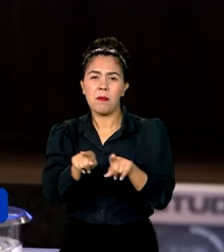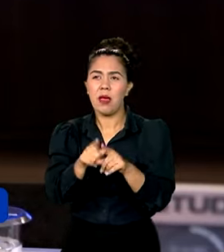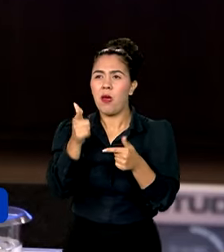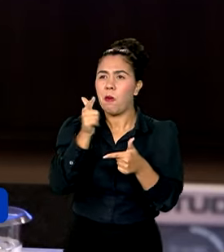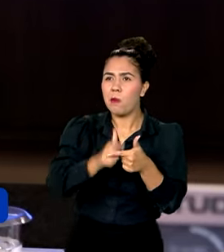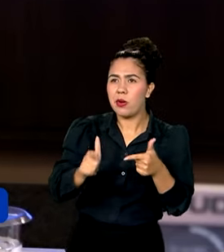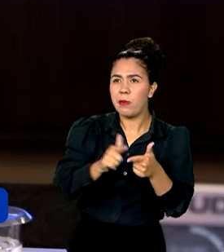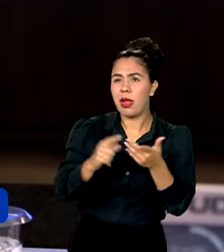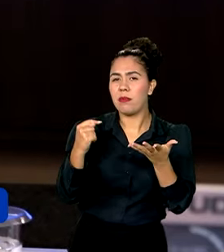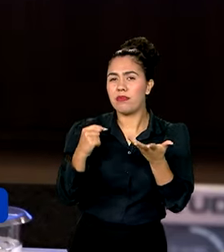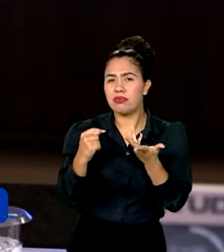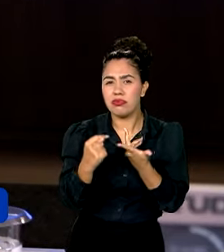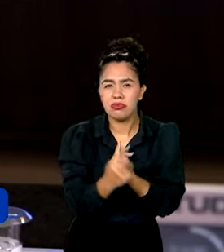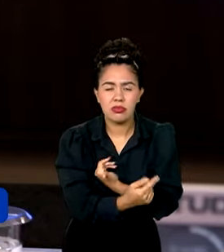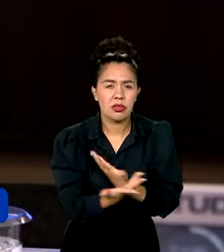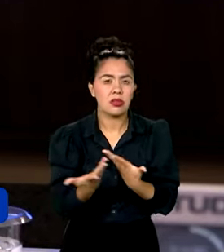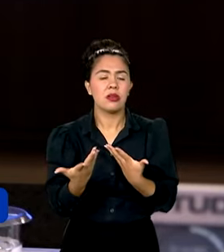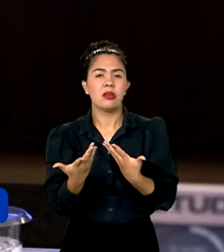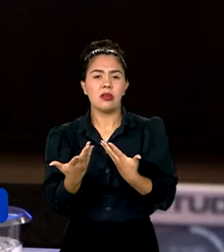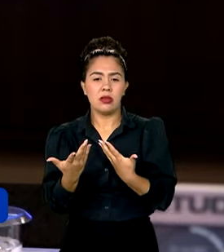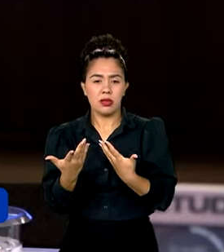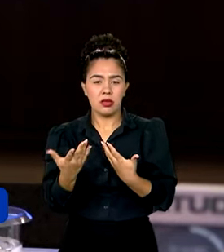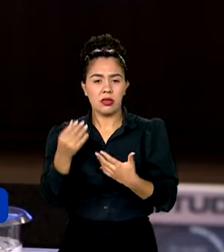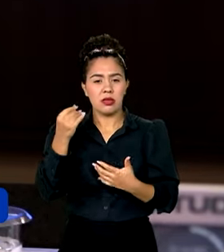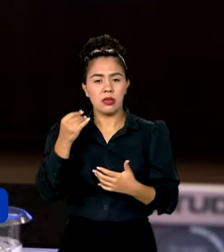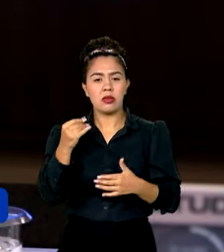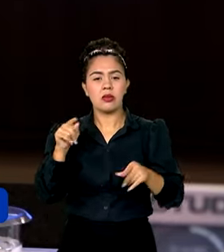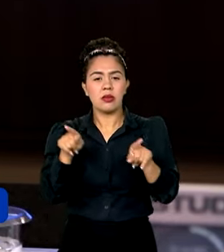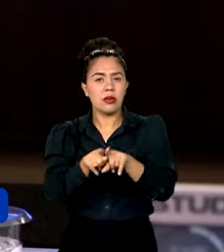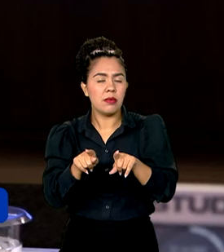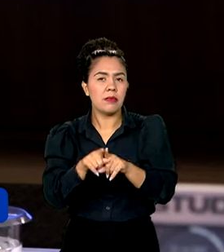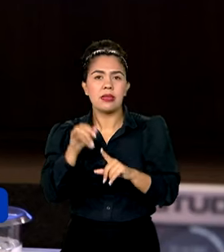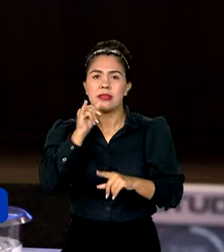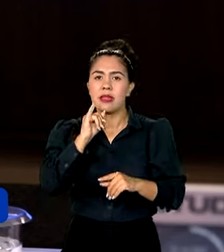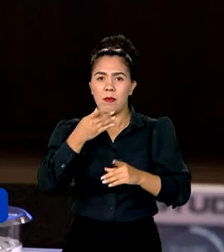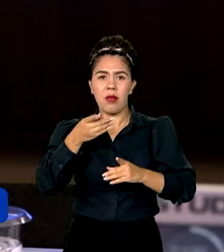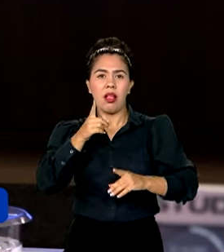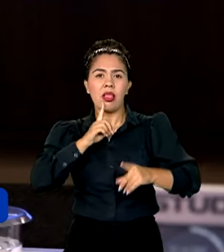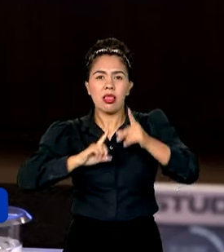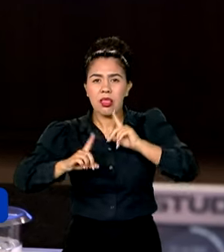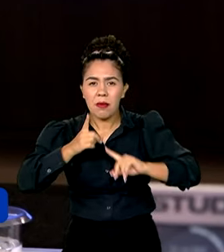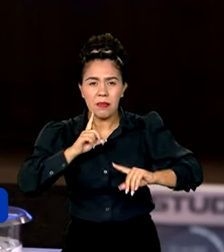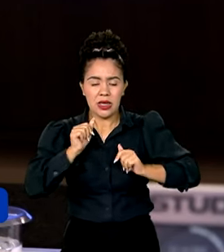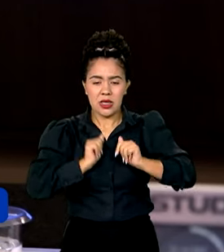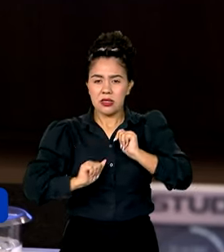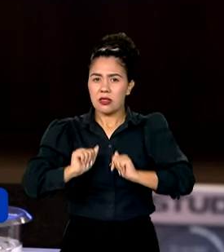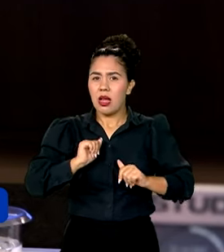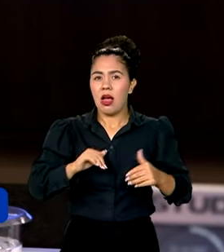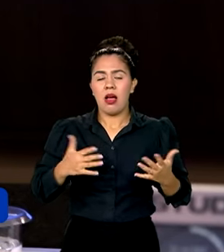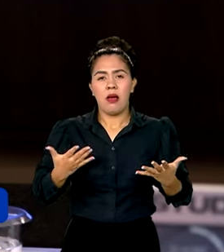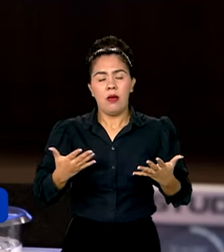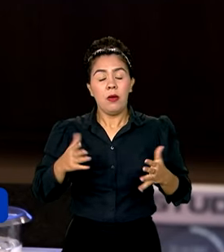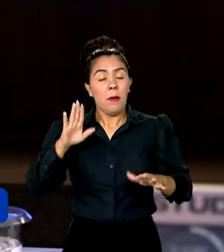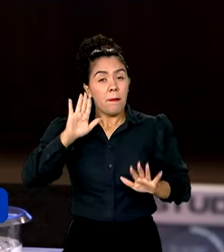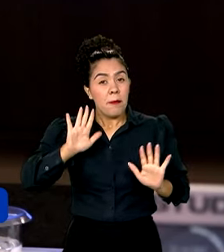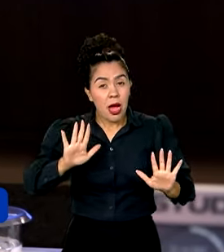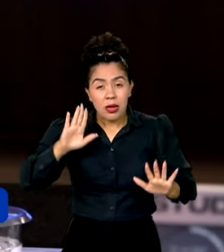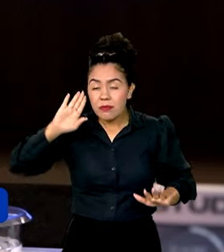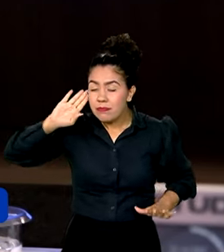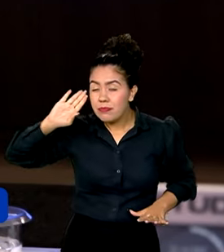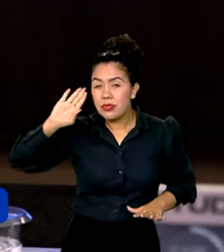com preconceito eh fenômenos como a depressão mas eh principalmente